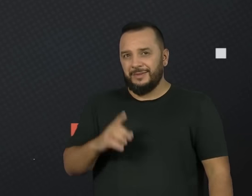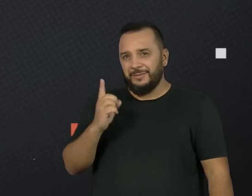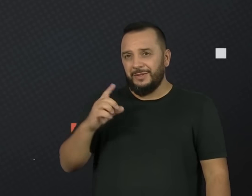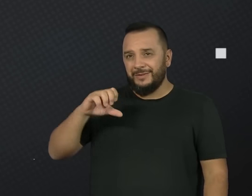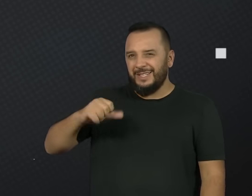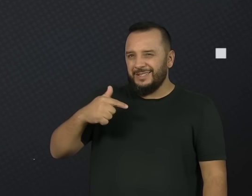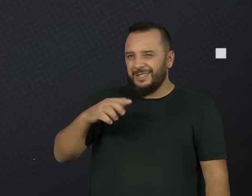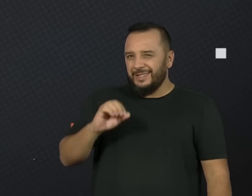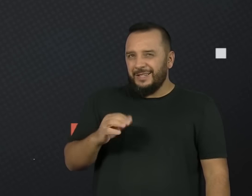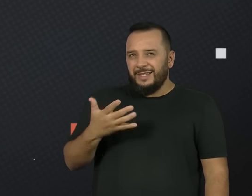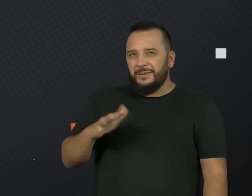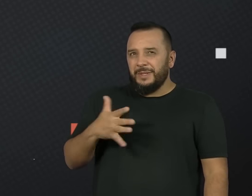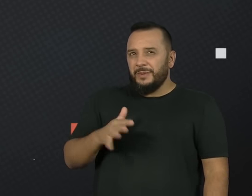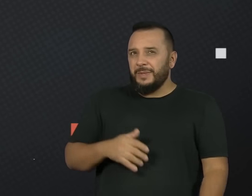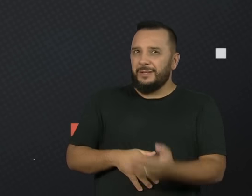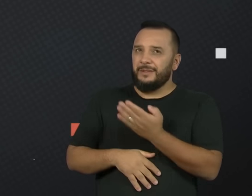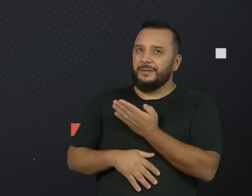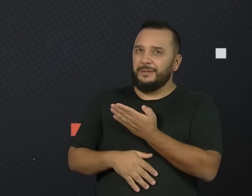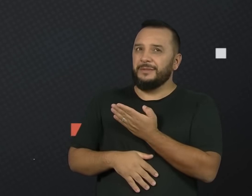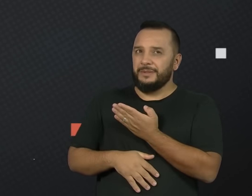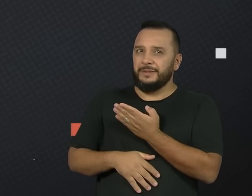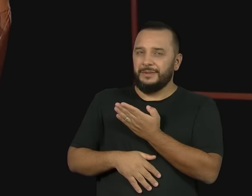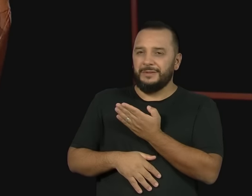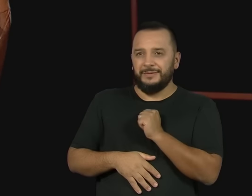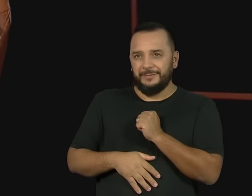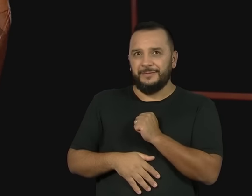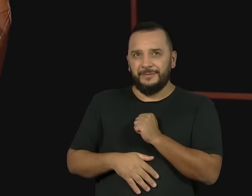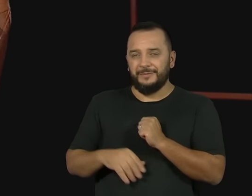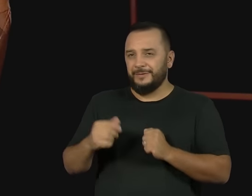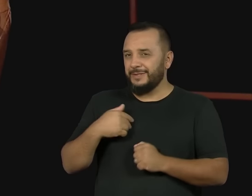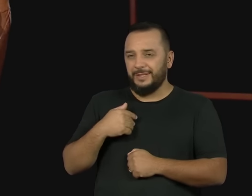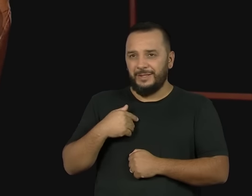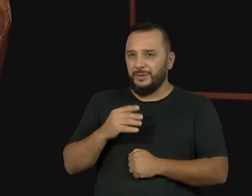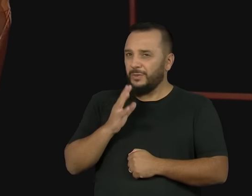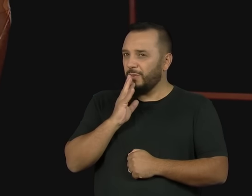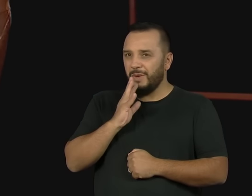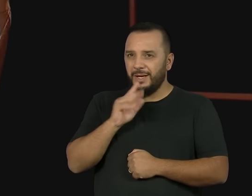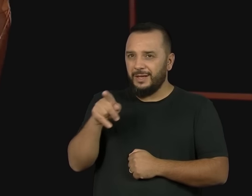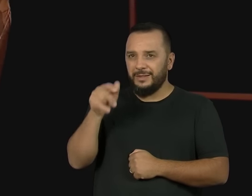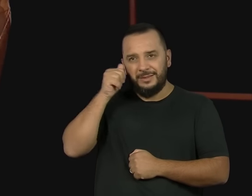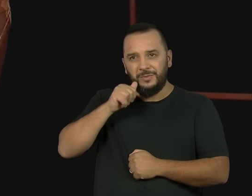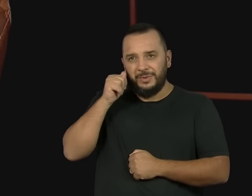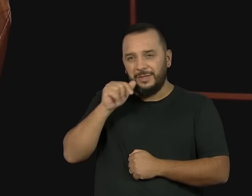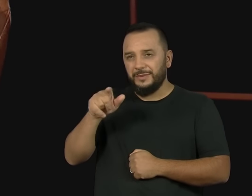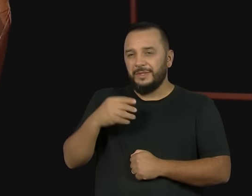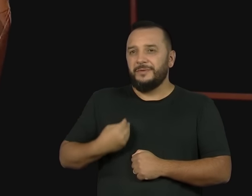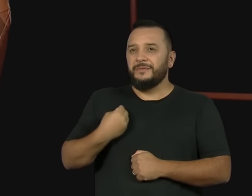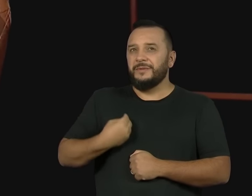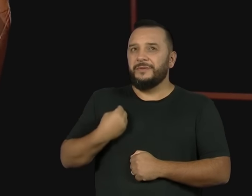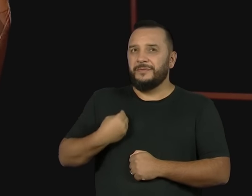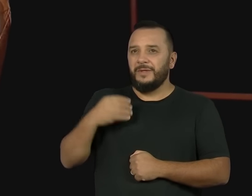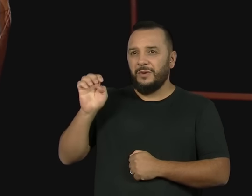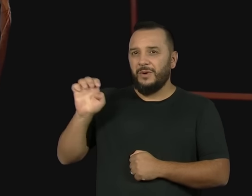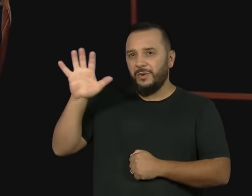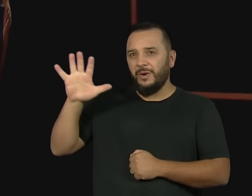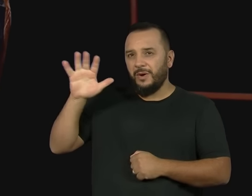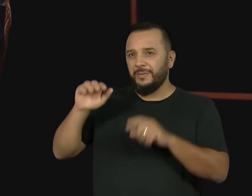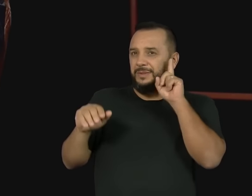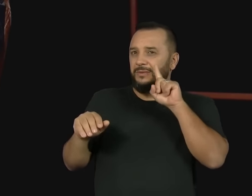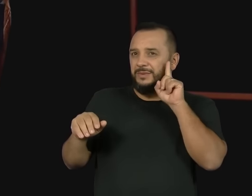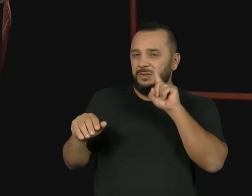71. E você não conhece essa mulher, você viveu o tempo todo entre Europa e Estados Unidos,